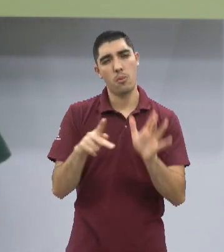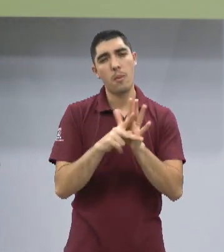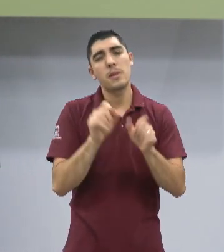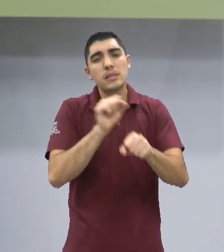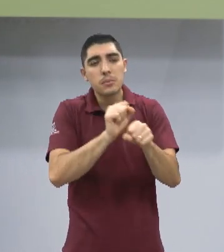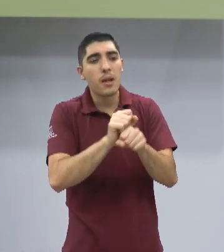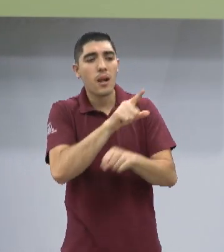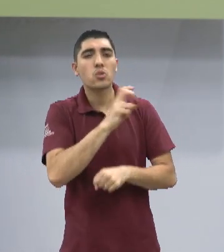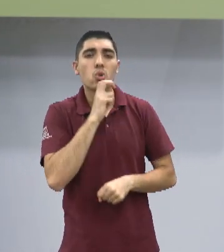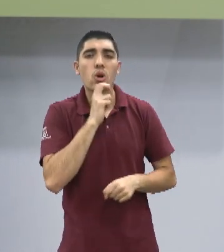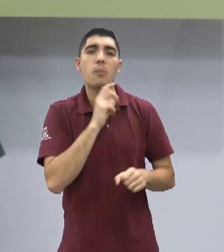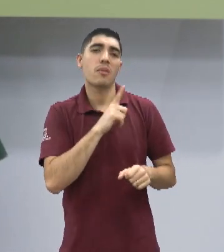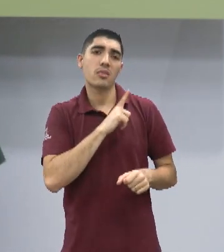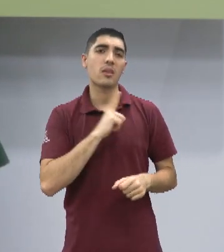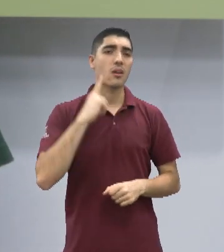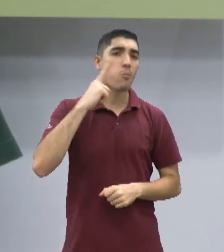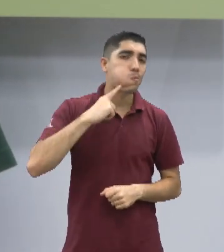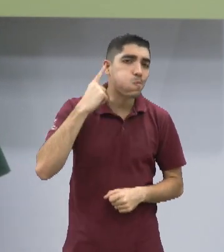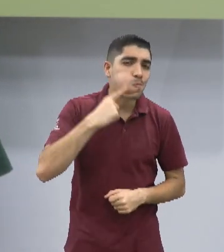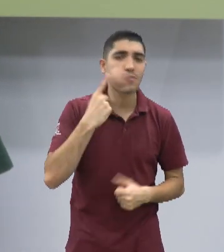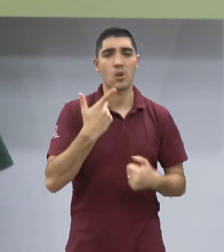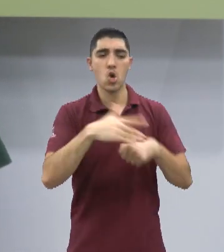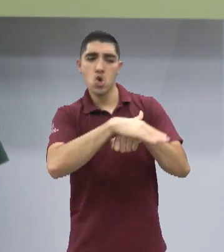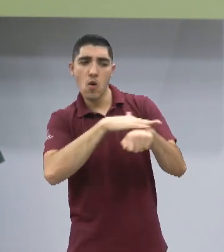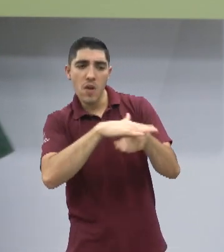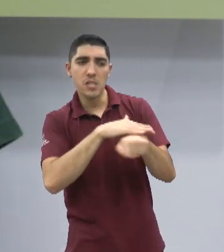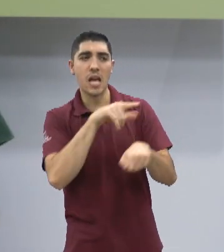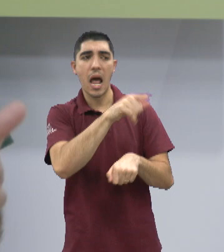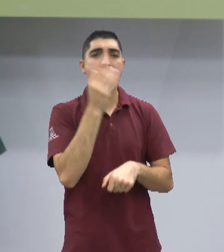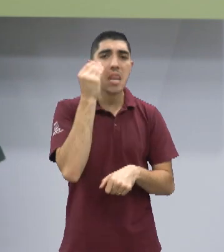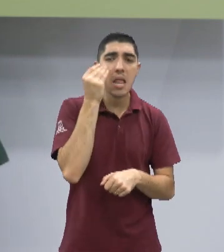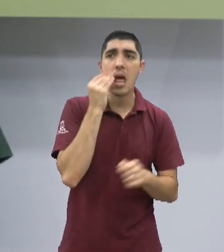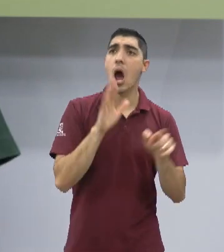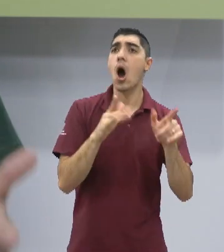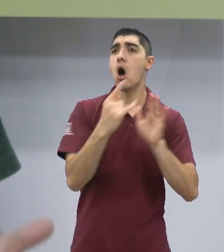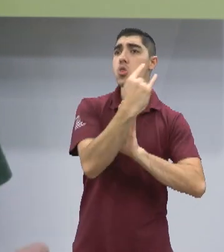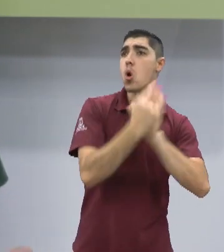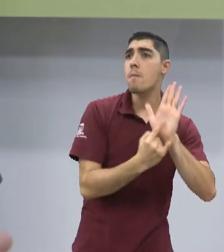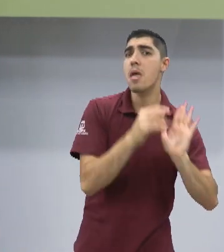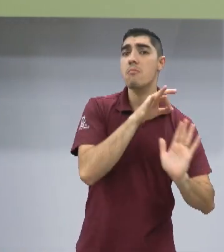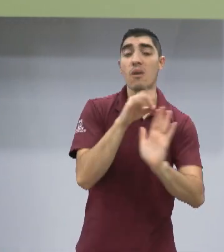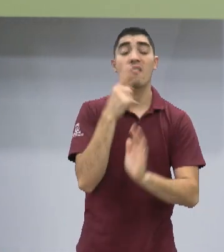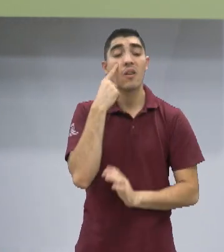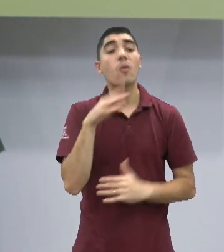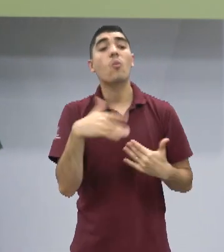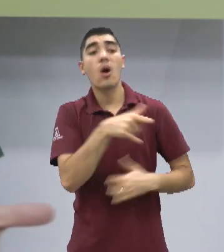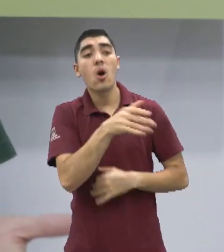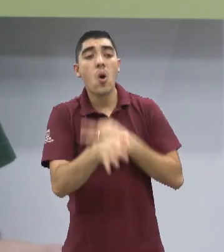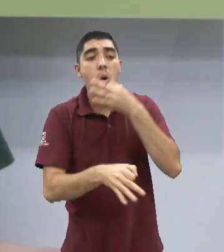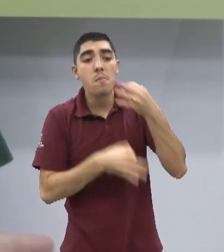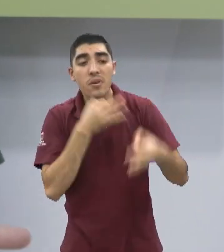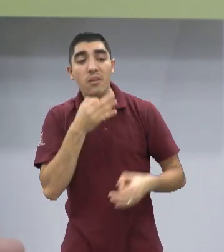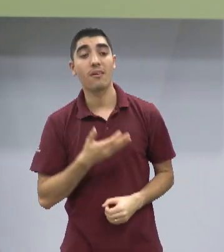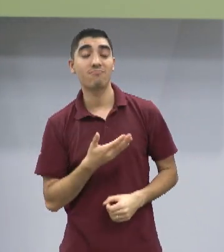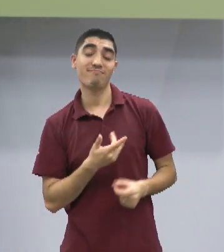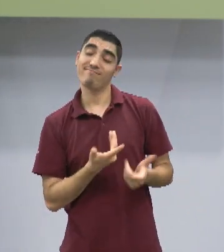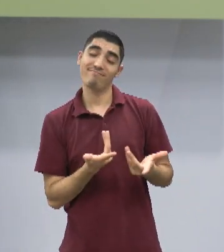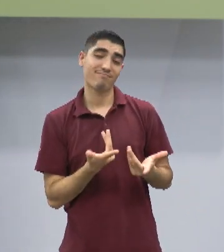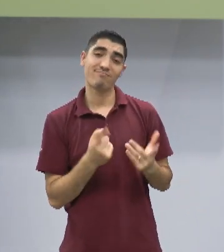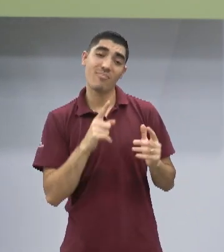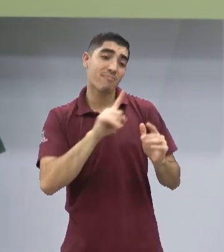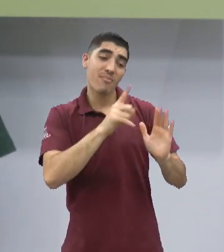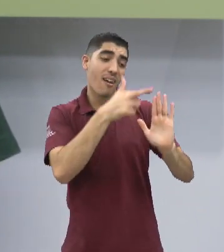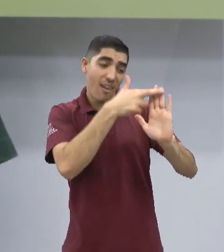setor jurídico aí do Sorocaba tentar se defender. Falar assim, qual é o argumento que eles vão usar? Mas é muito difícil